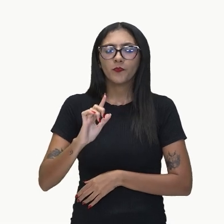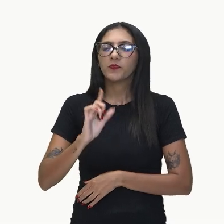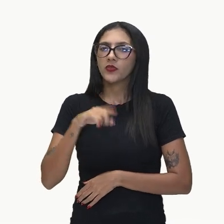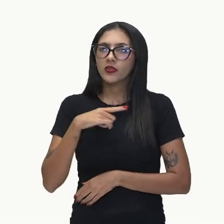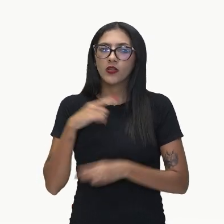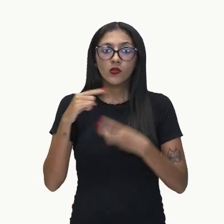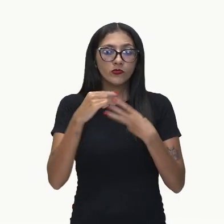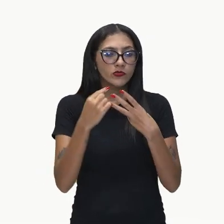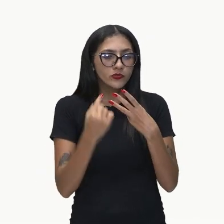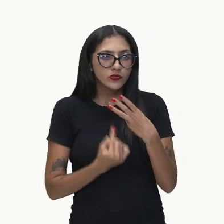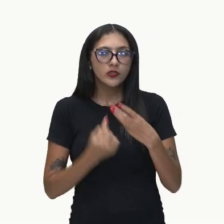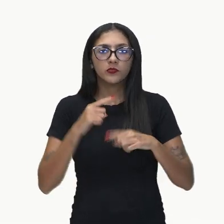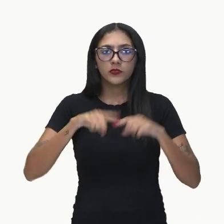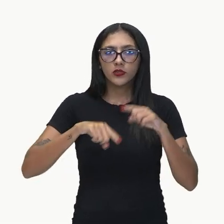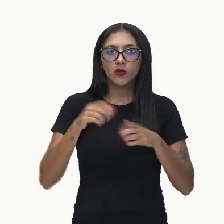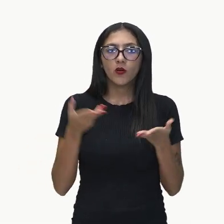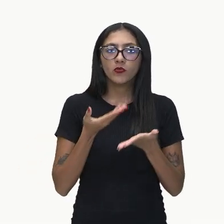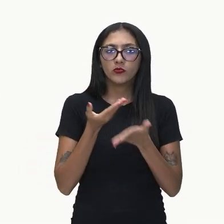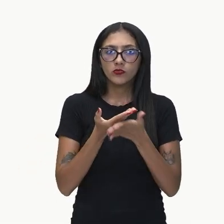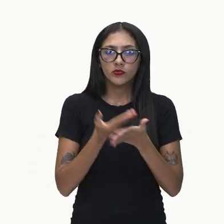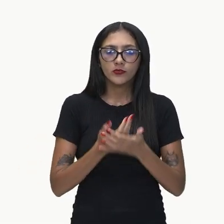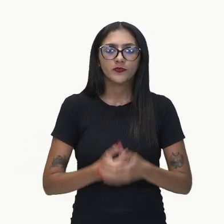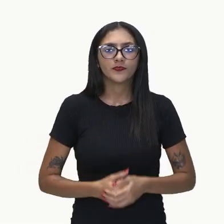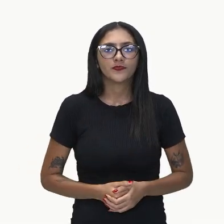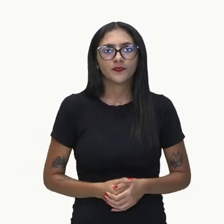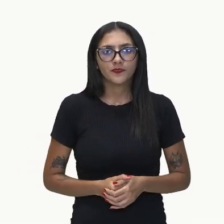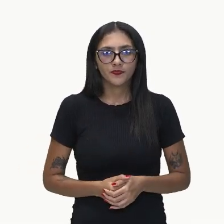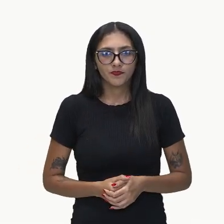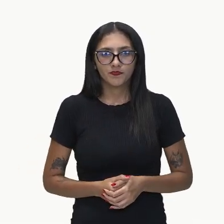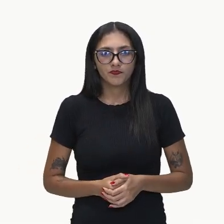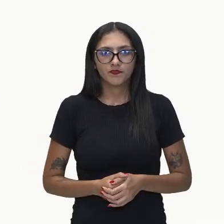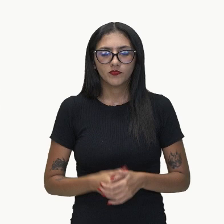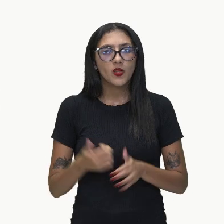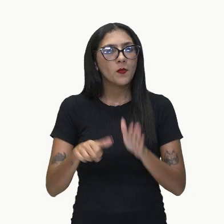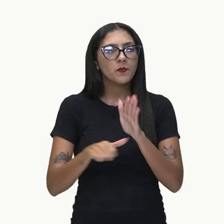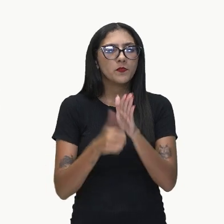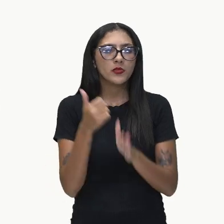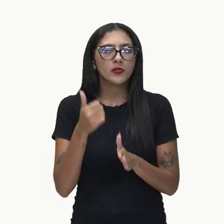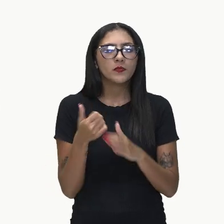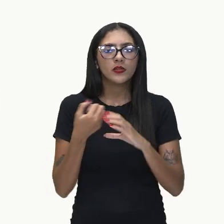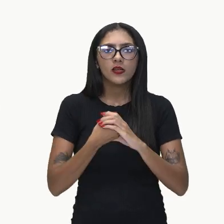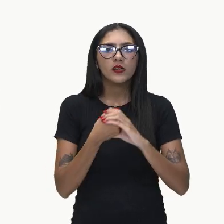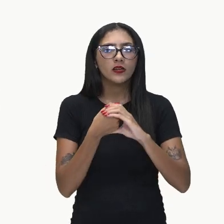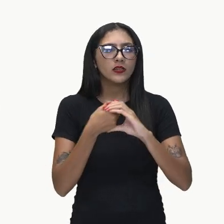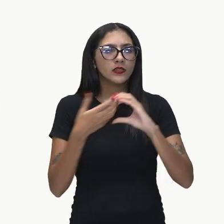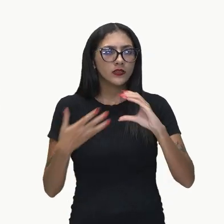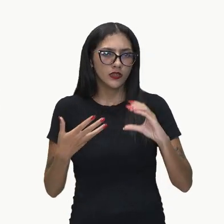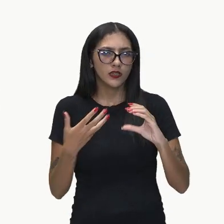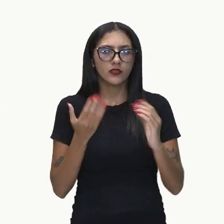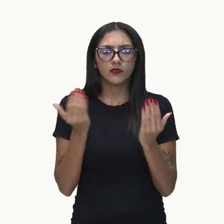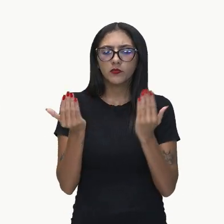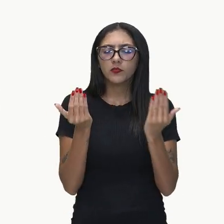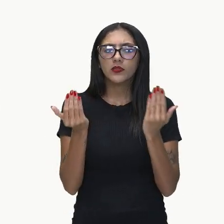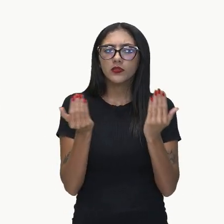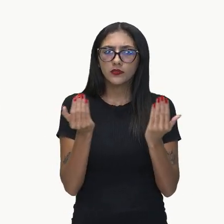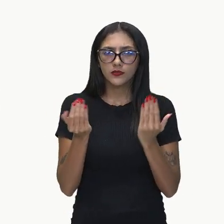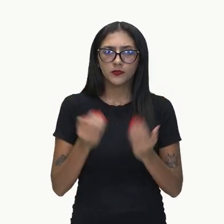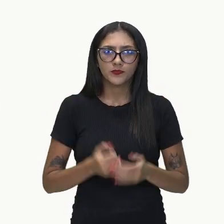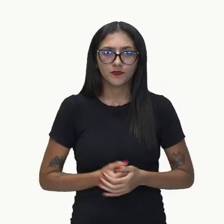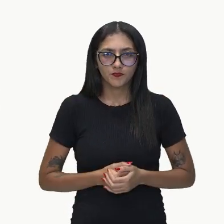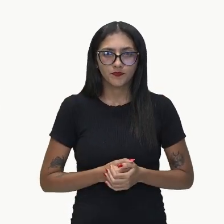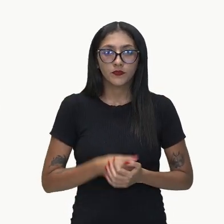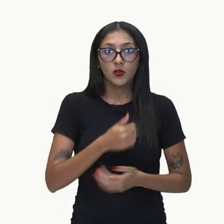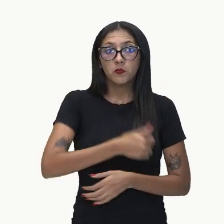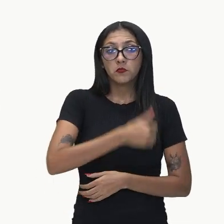vamos estudar agora. Começando aqui pela característica do álcool. Na verdade, a diferença entre álcool e enol. O